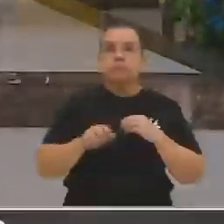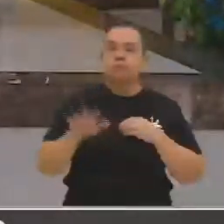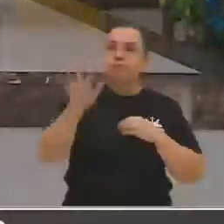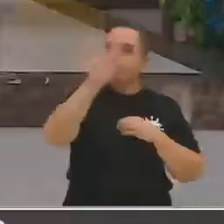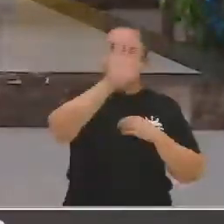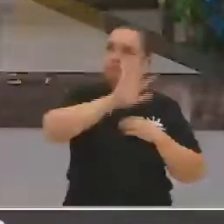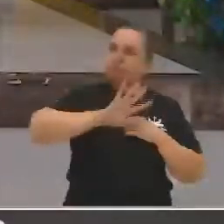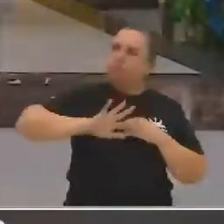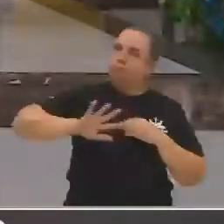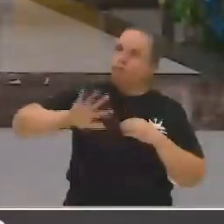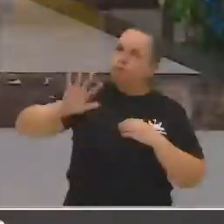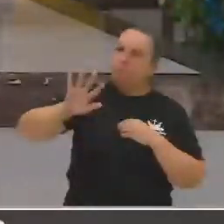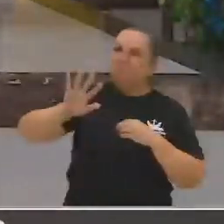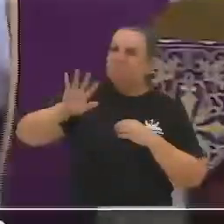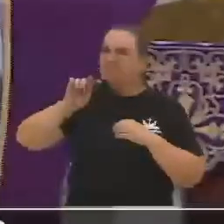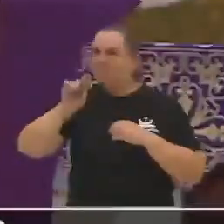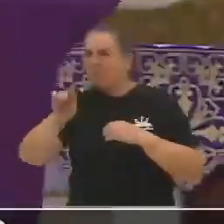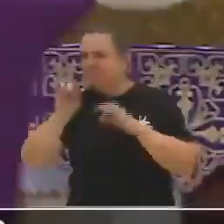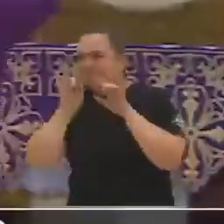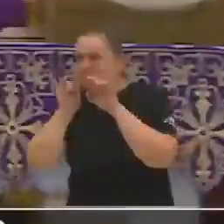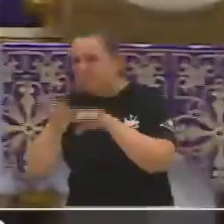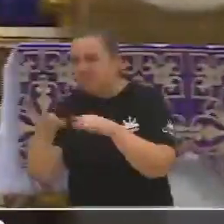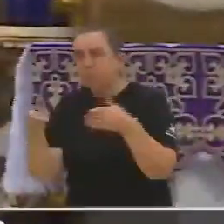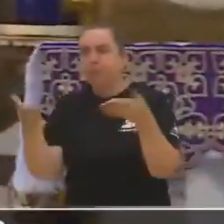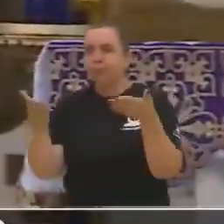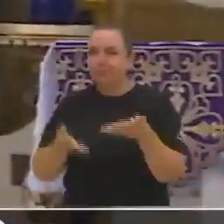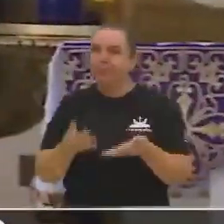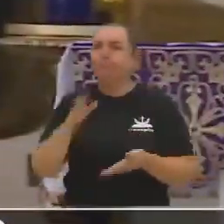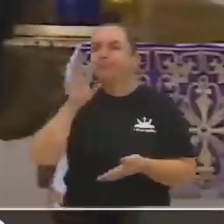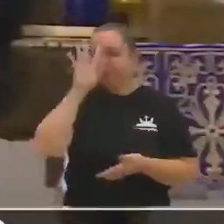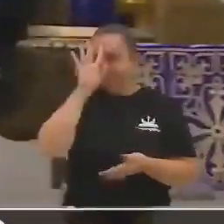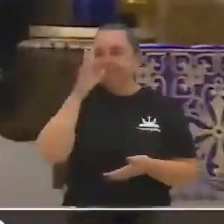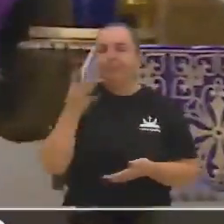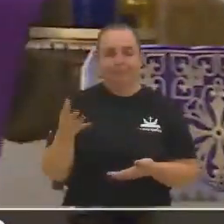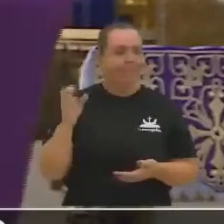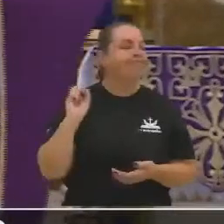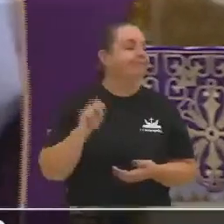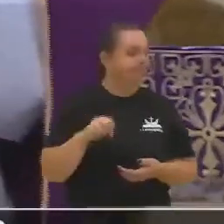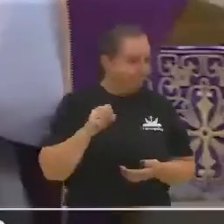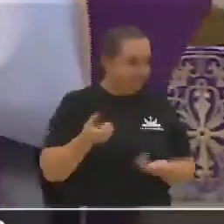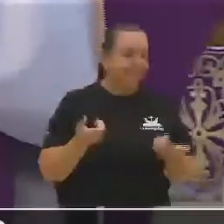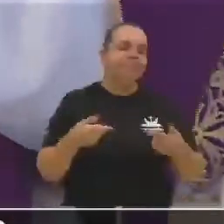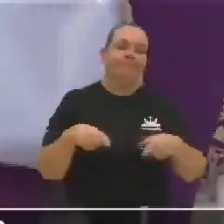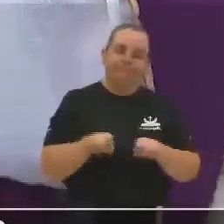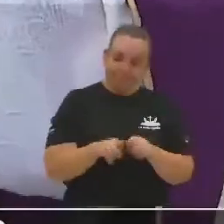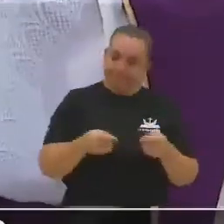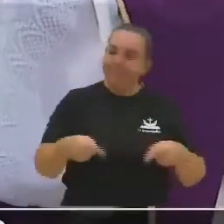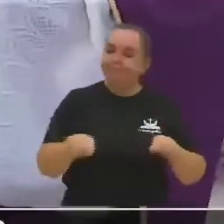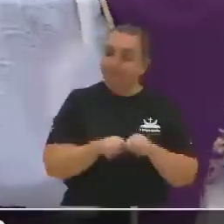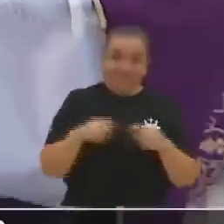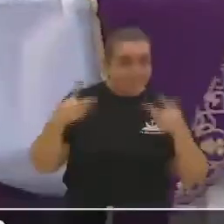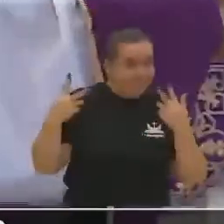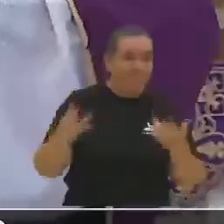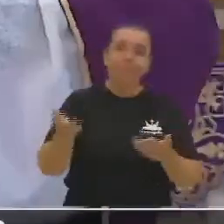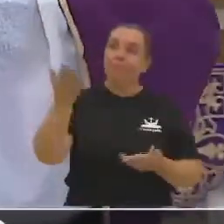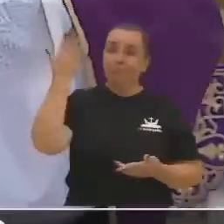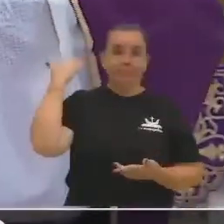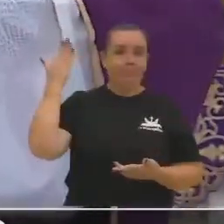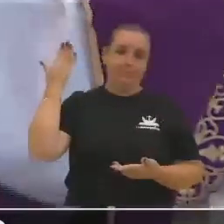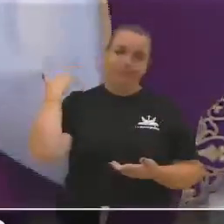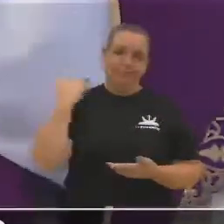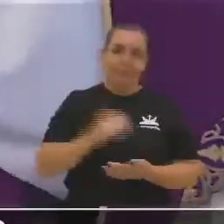de abandono do Natal, ainda hoje, se repita da mesma